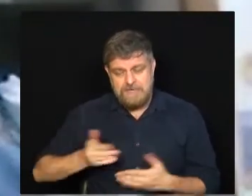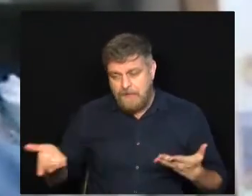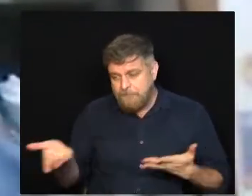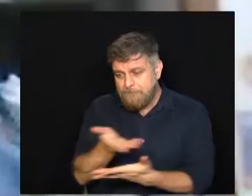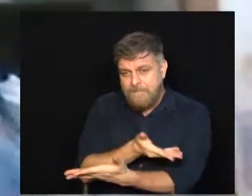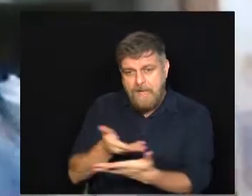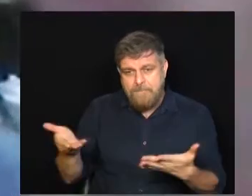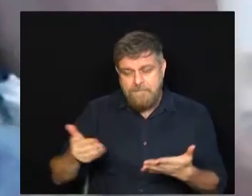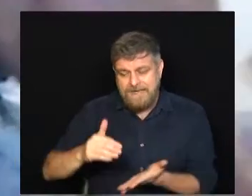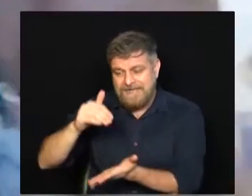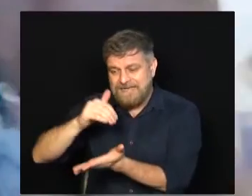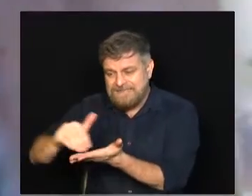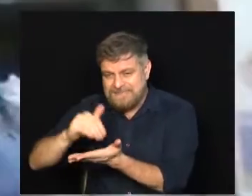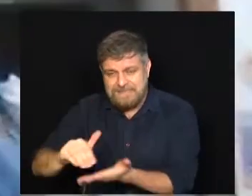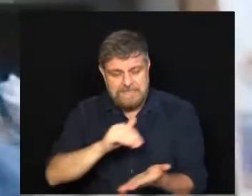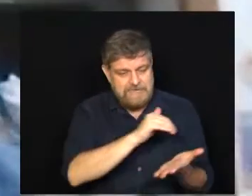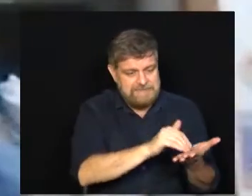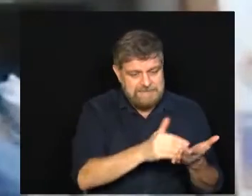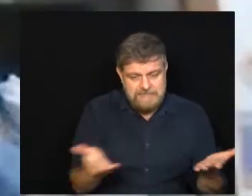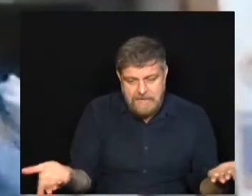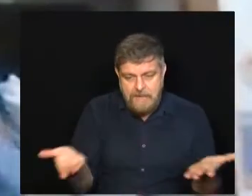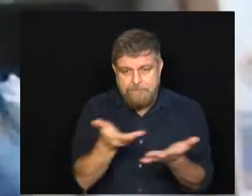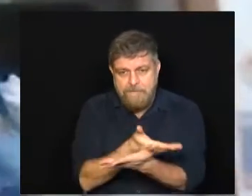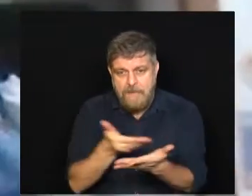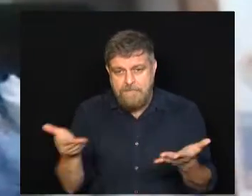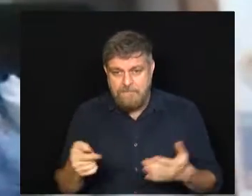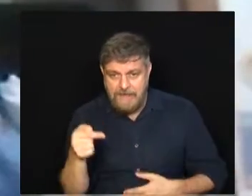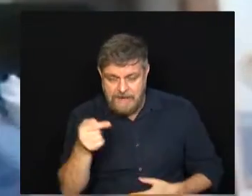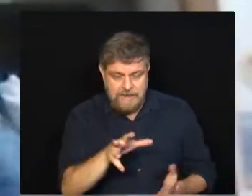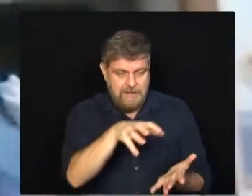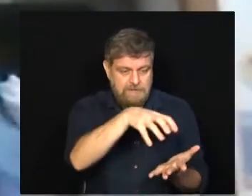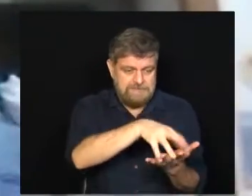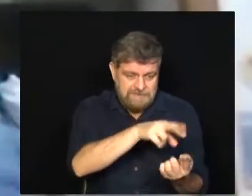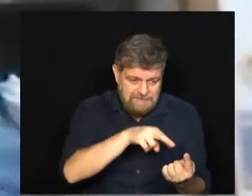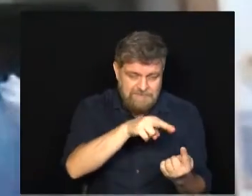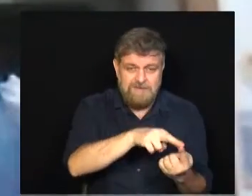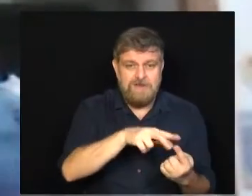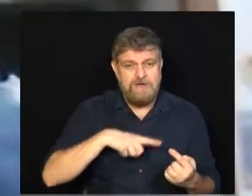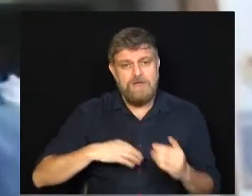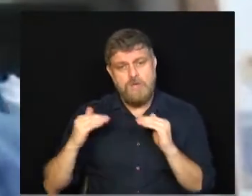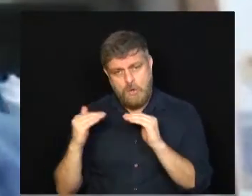ela é importante. O centro de referência pode fazer isso, mas eu concordo que ele tem que ser